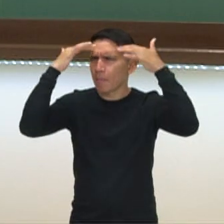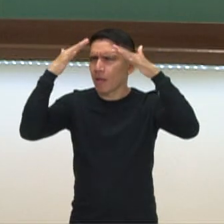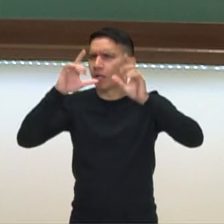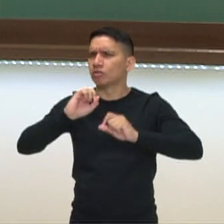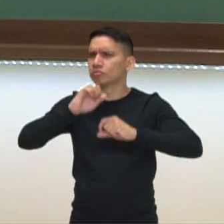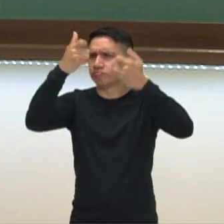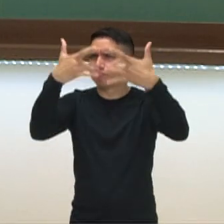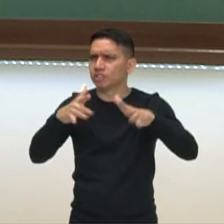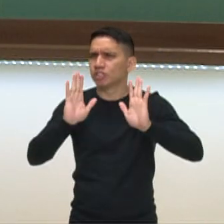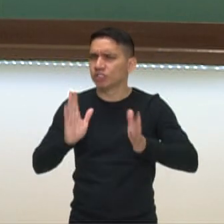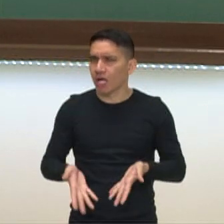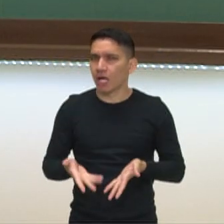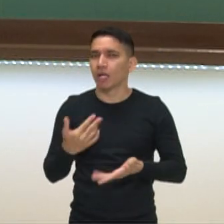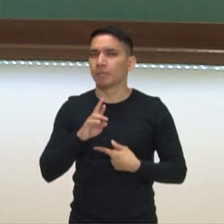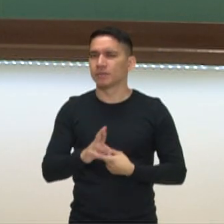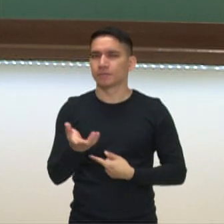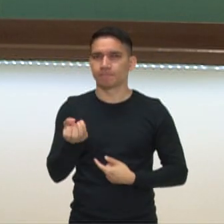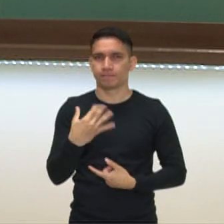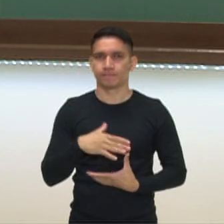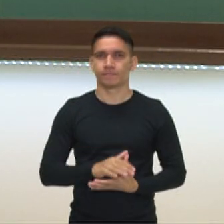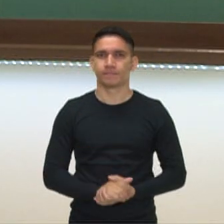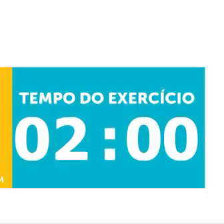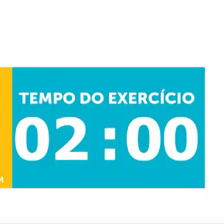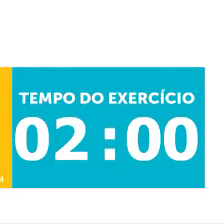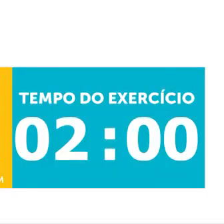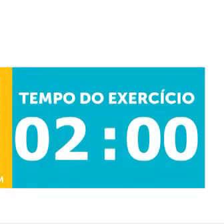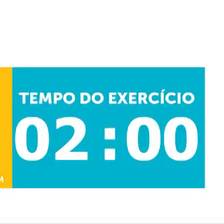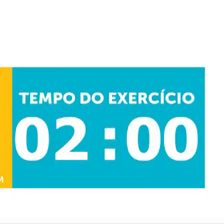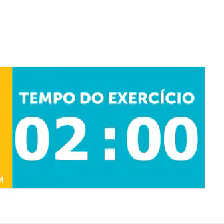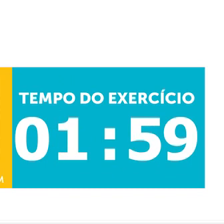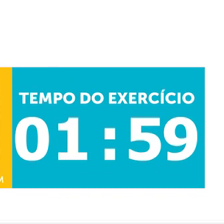viu até agora, responde e manda para mim, eu estou aguardando.